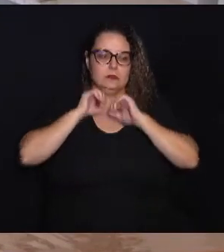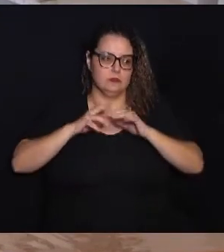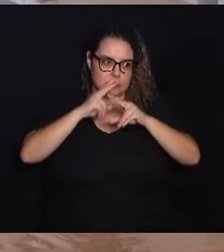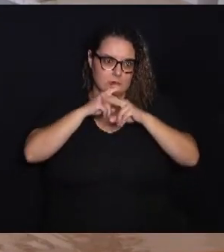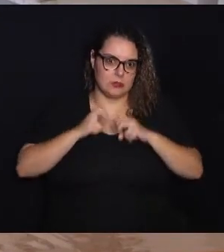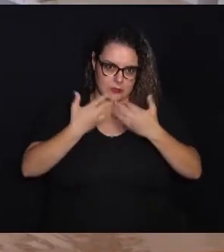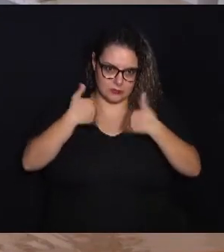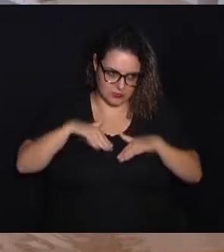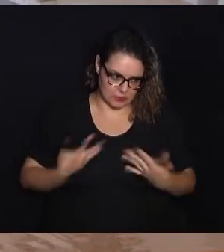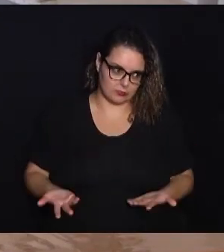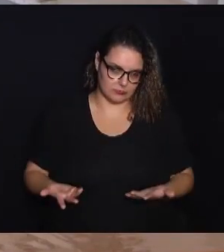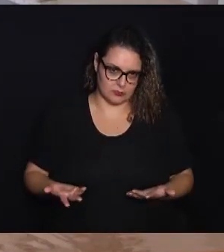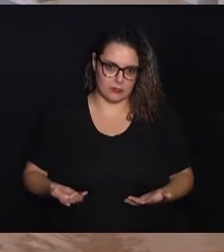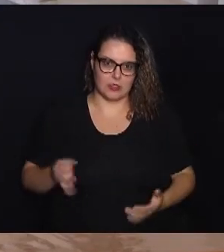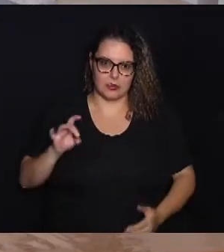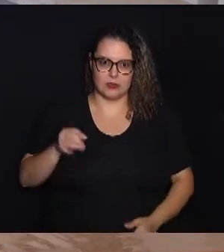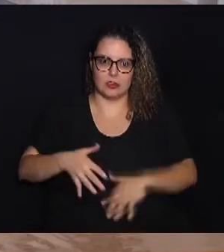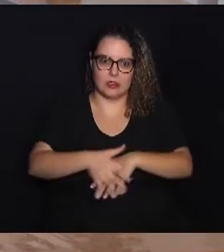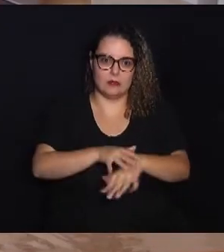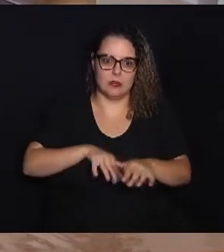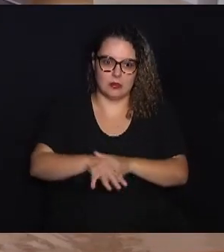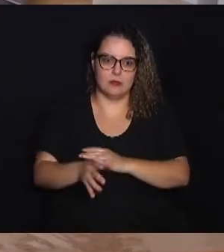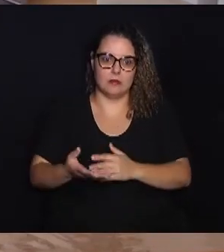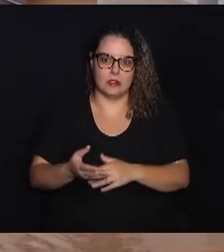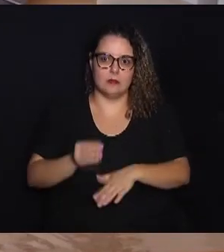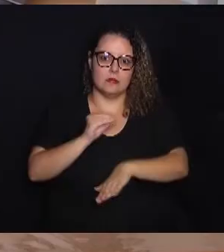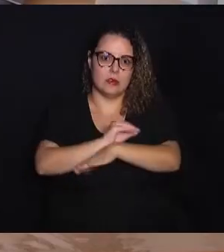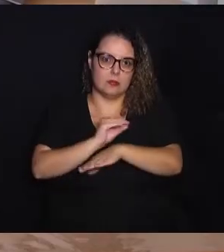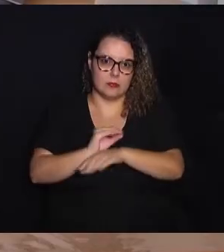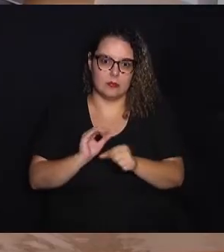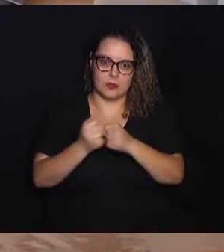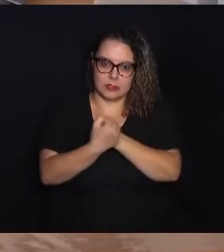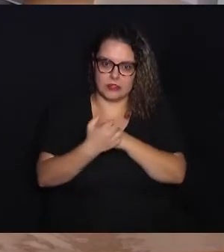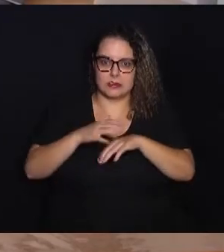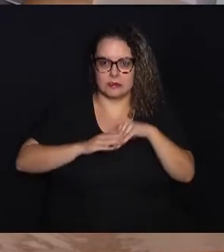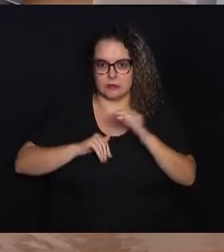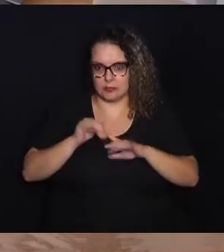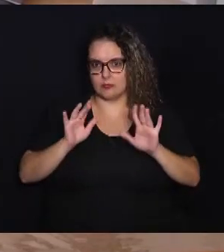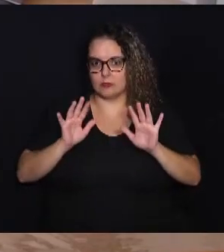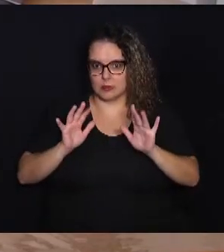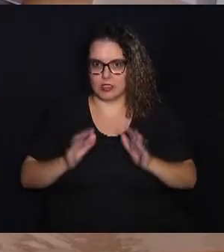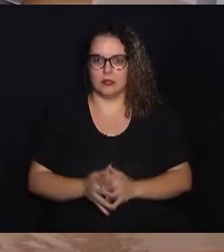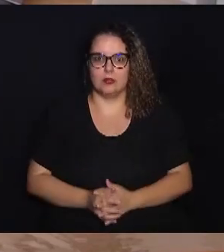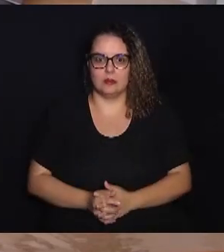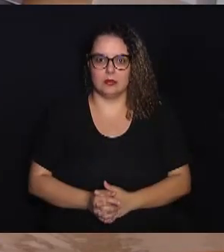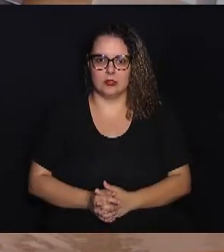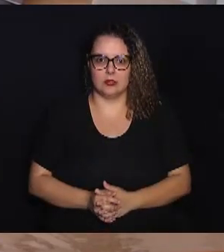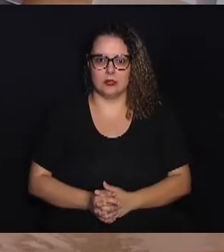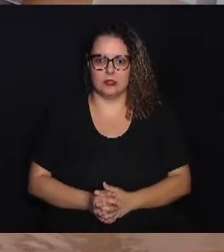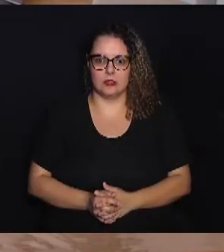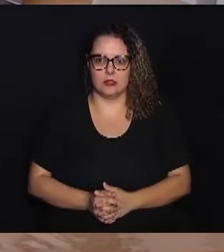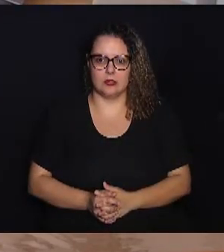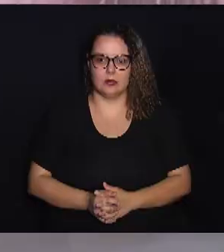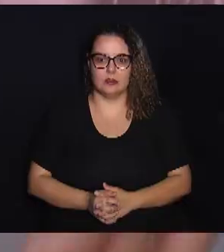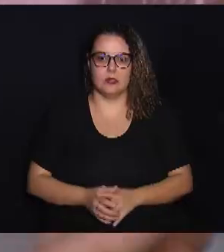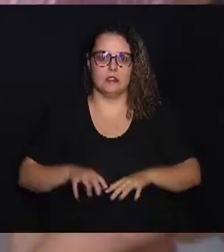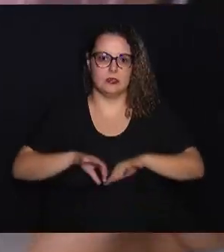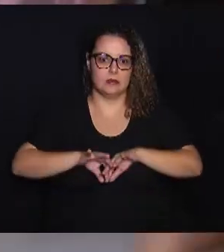isso. A luva é mais uma proteção para a mão, então a gente vai separar.